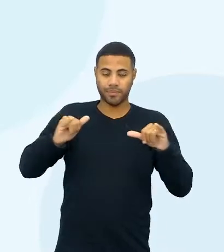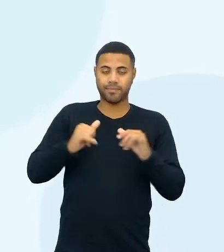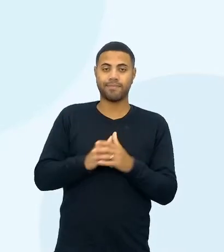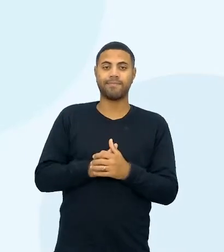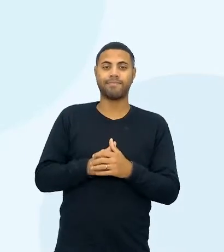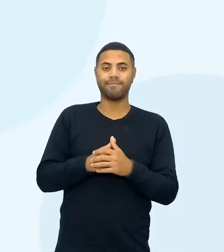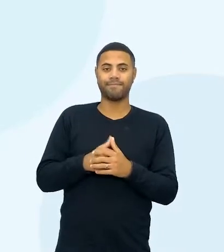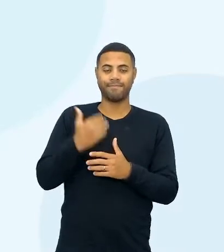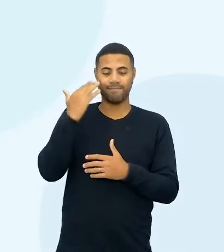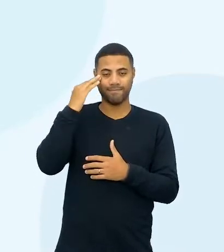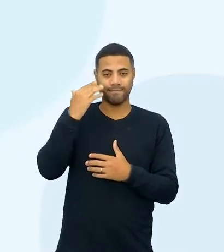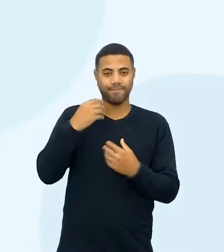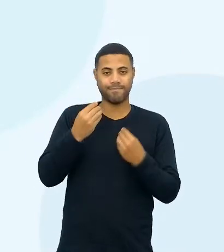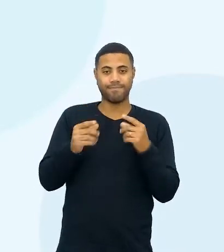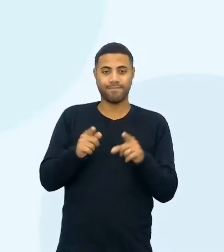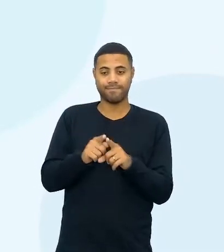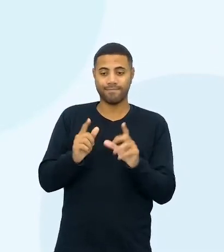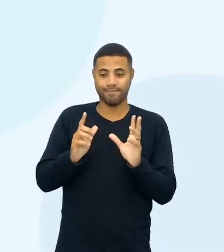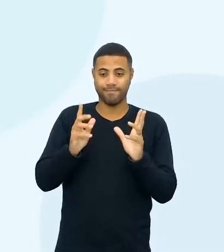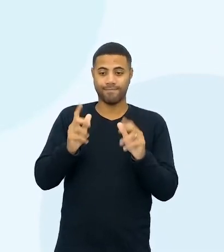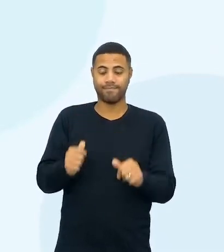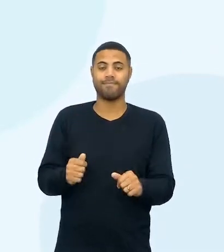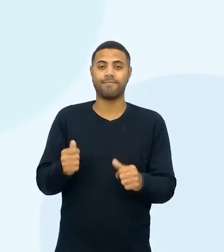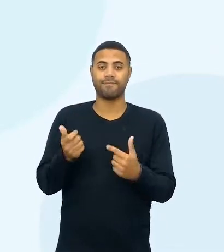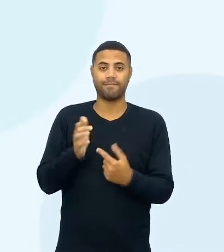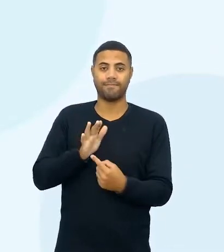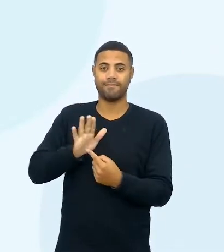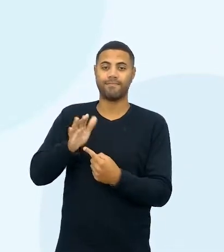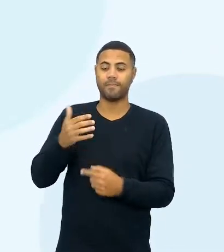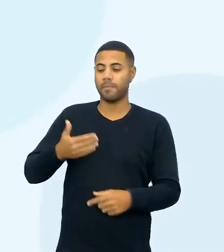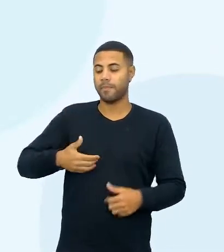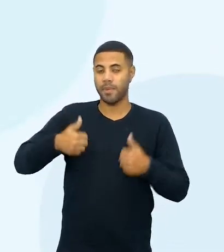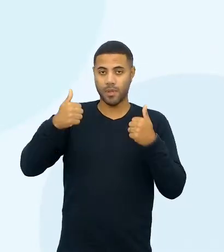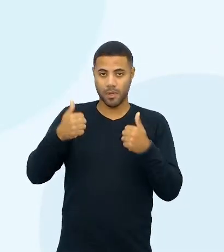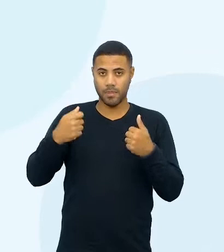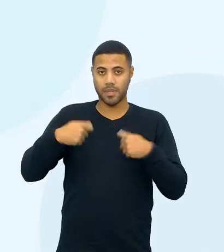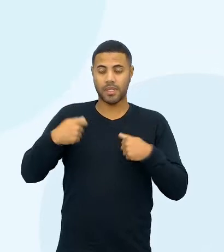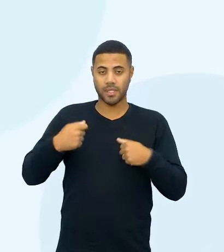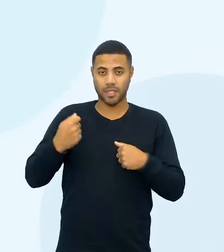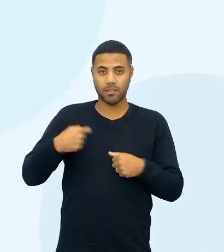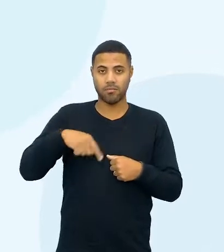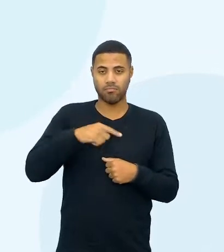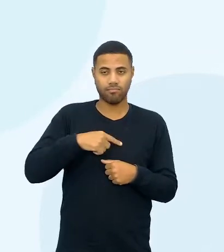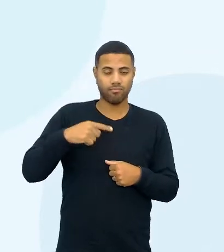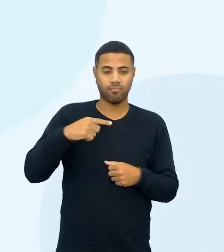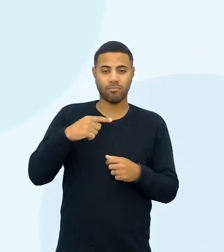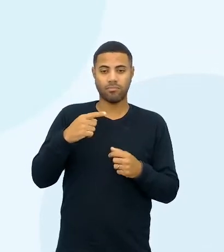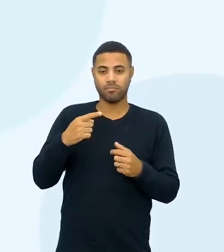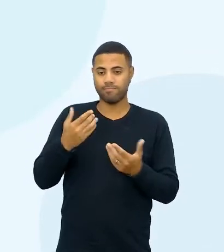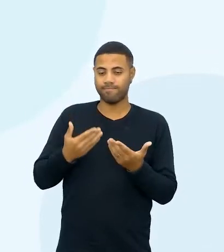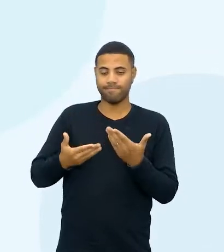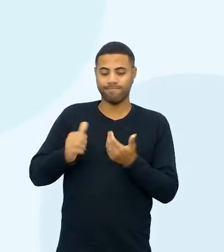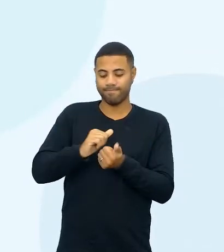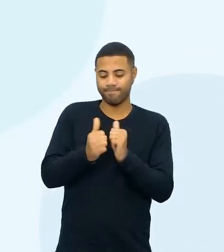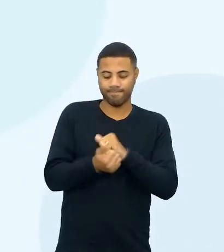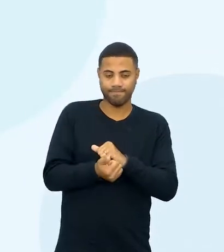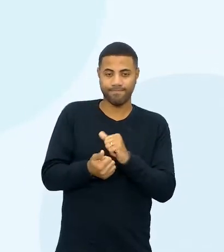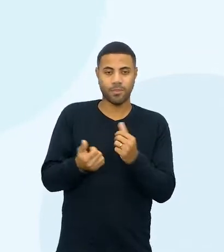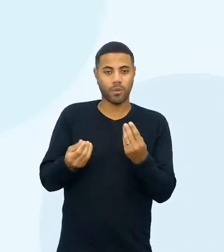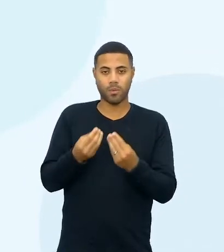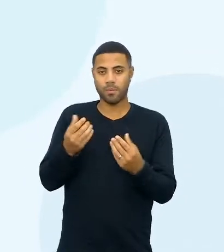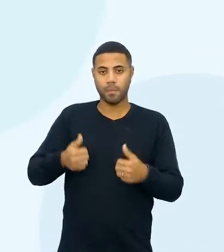modalidades e tudo o que tem aí de oferecer de melhor e o que a gente precisa abstrair para melhorar, né,